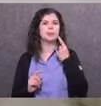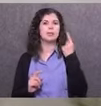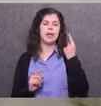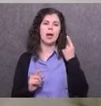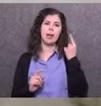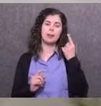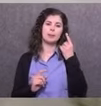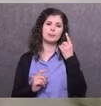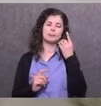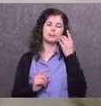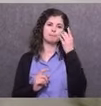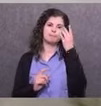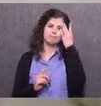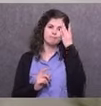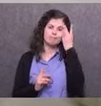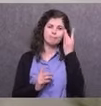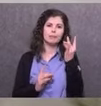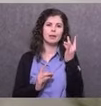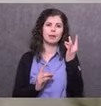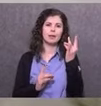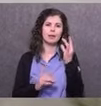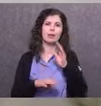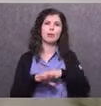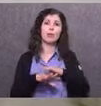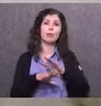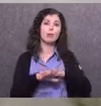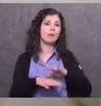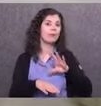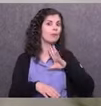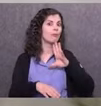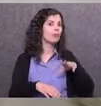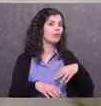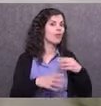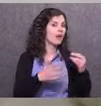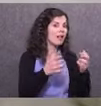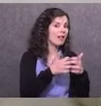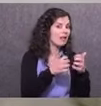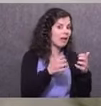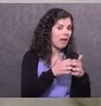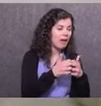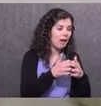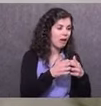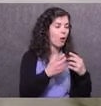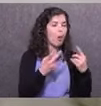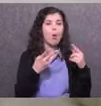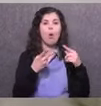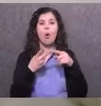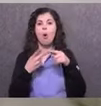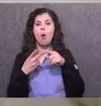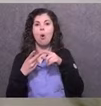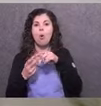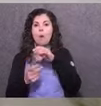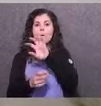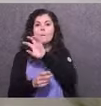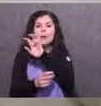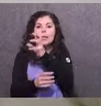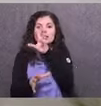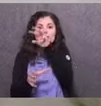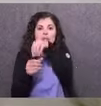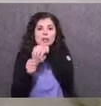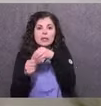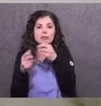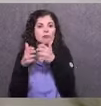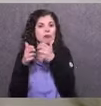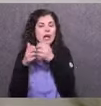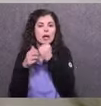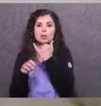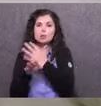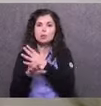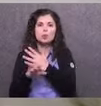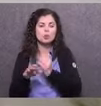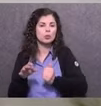Aquilo que nenhuma guerra mundial ou civil conseguiu em todo o mundo católico,